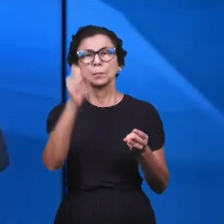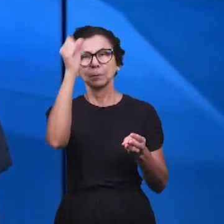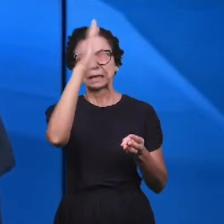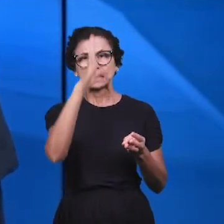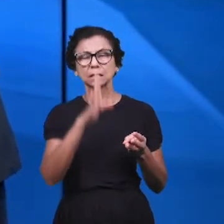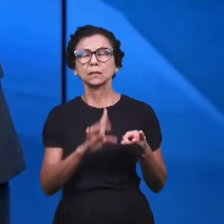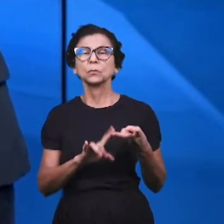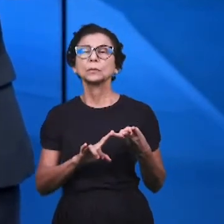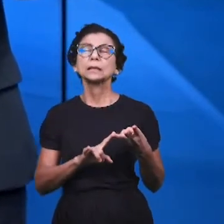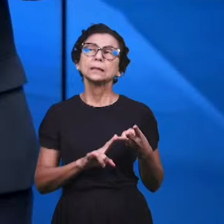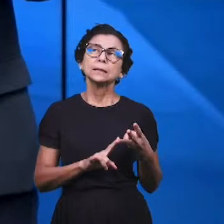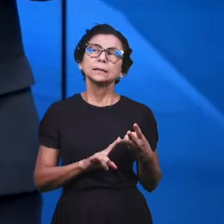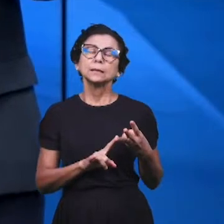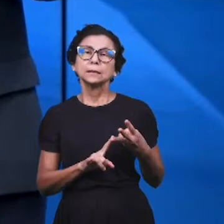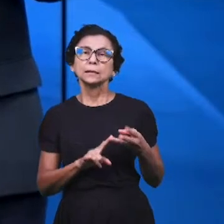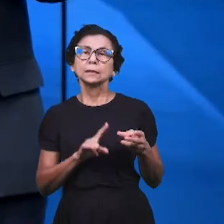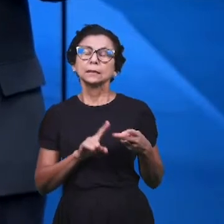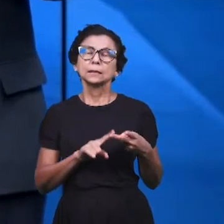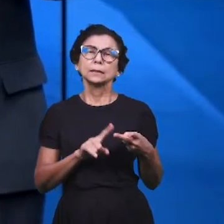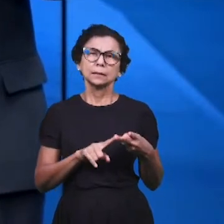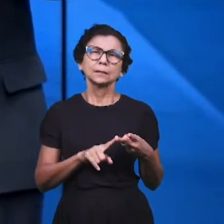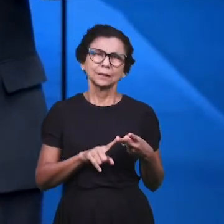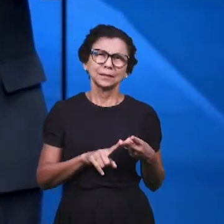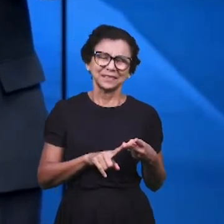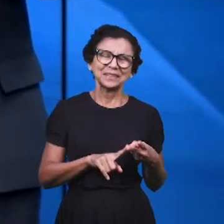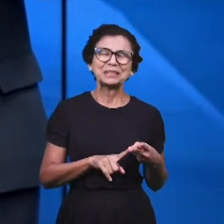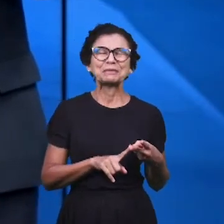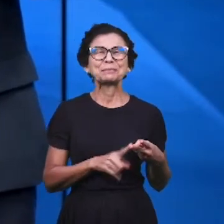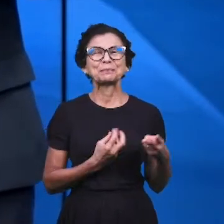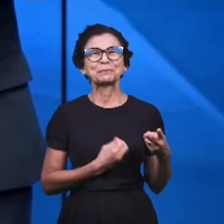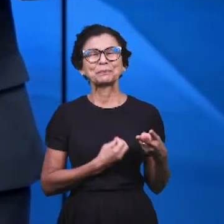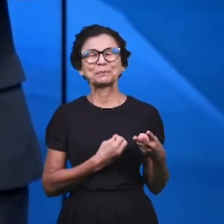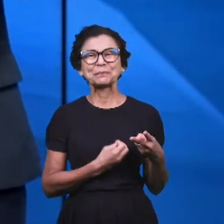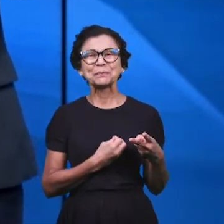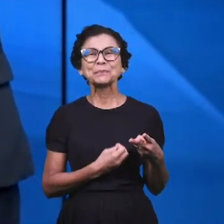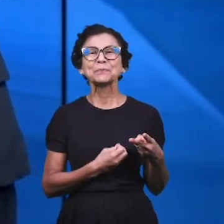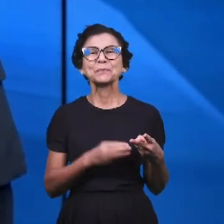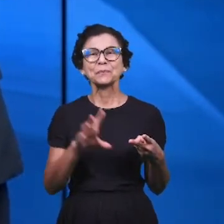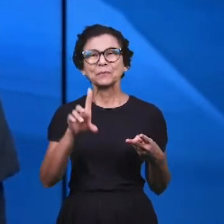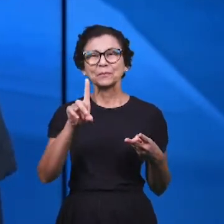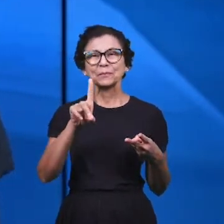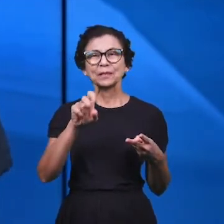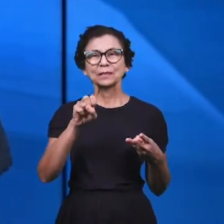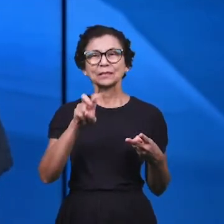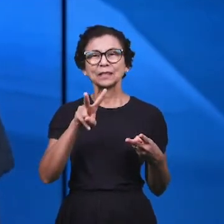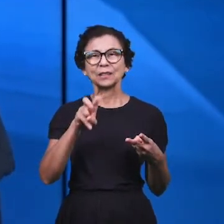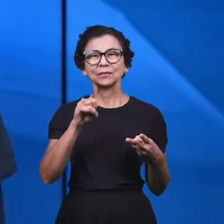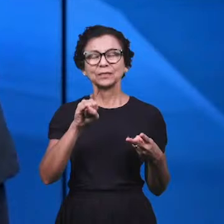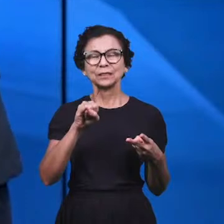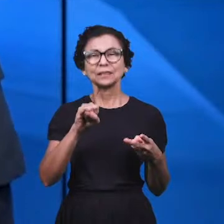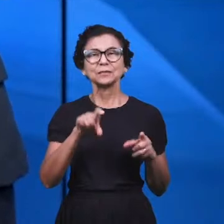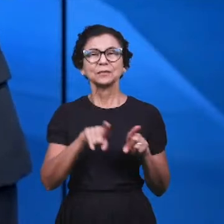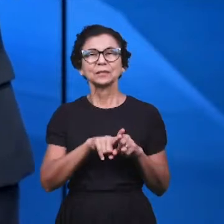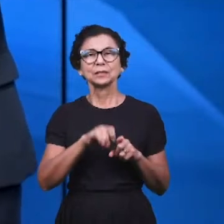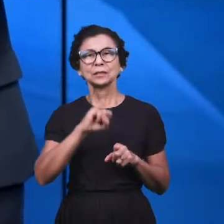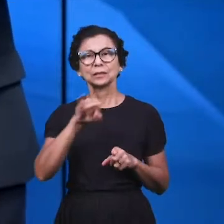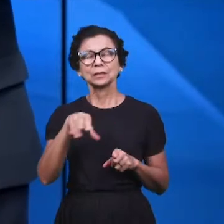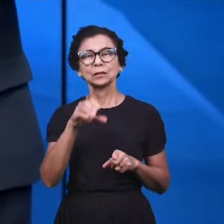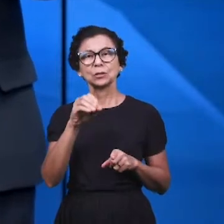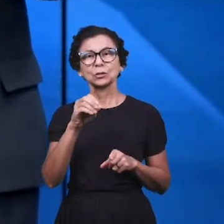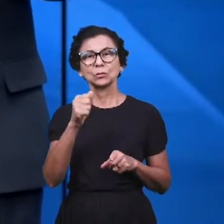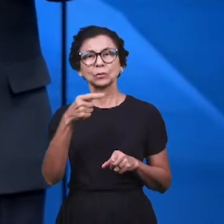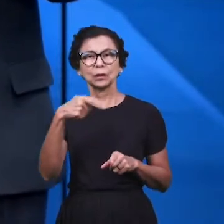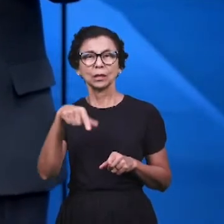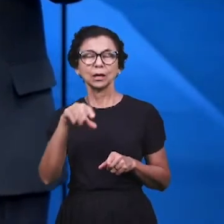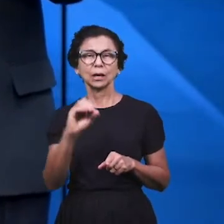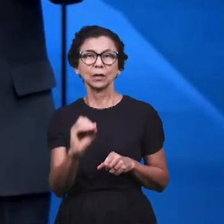vamos ter uma participação maravilhosa do Davi e do João. Ele é da classe intermediária, o Davi, e o